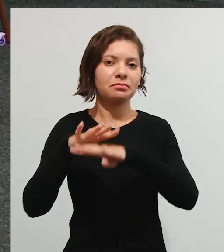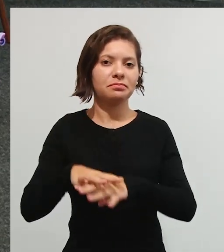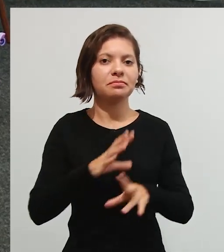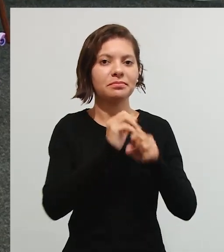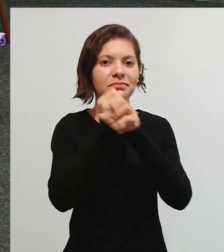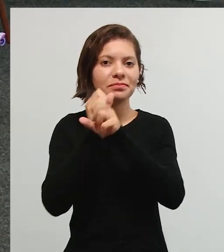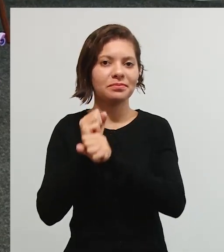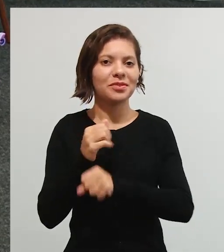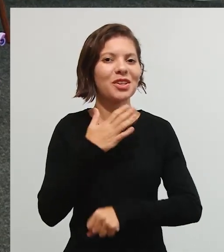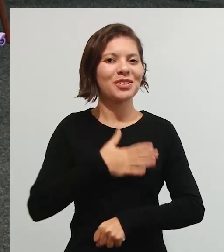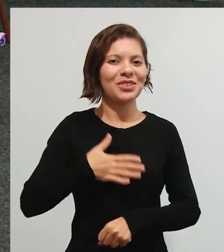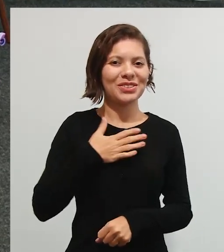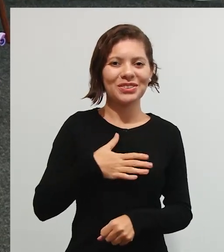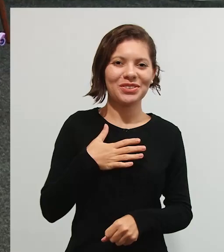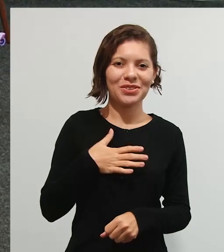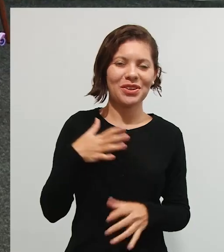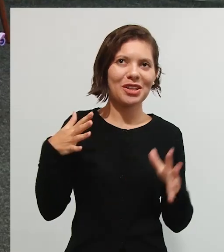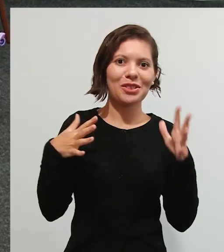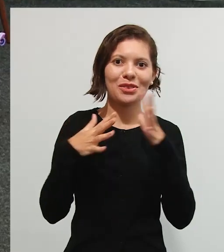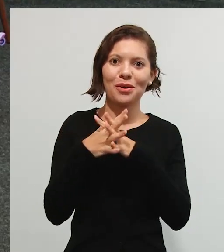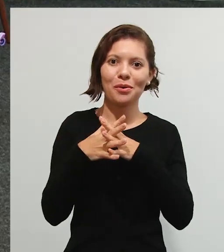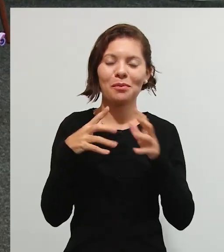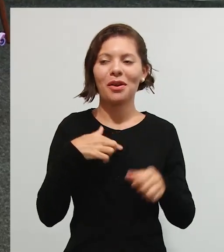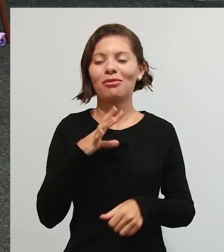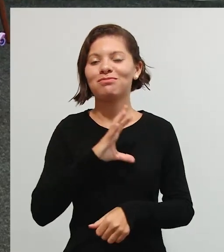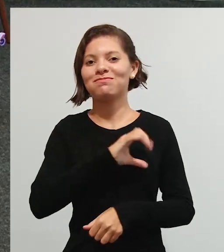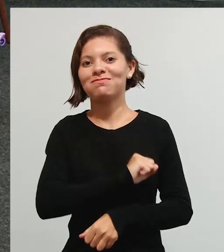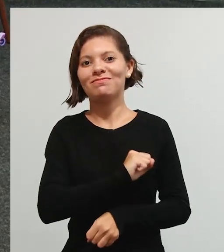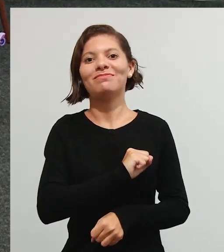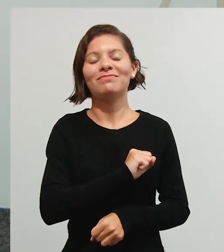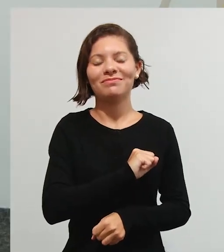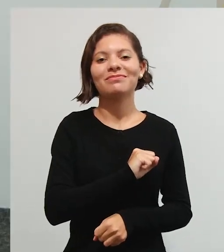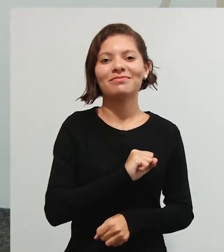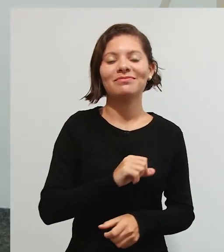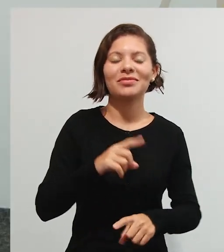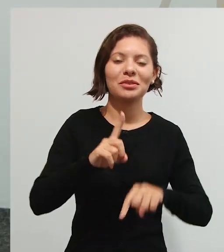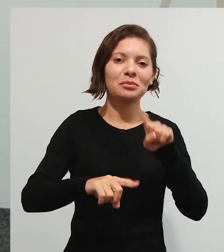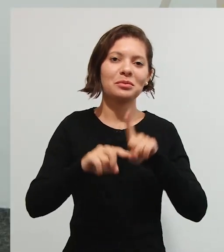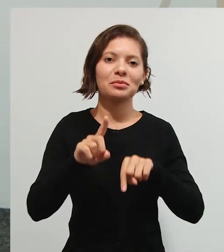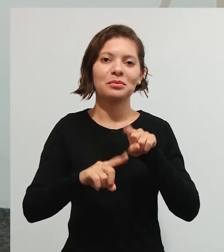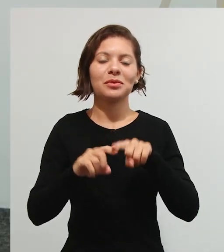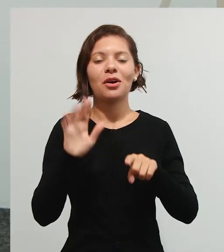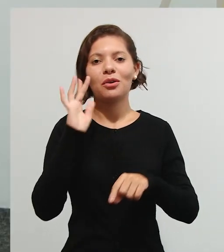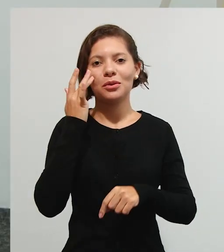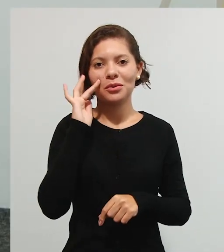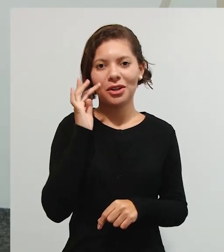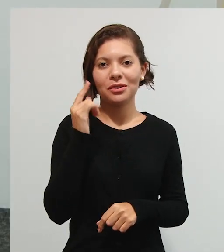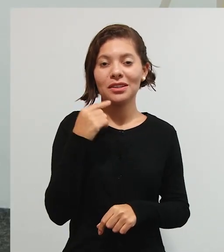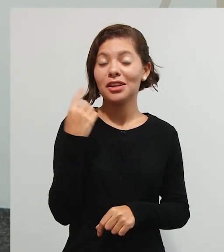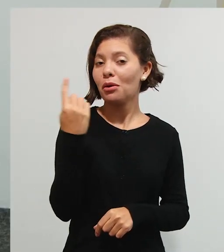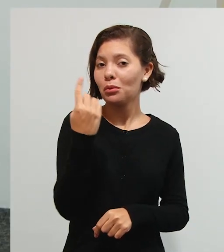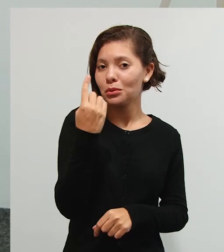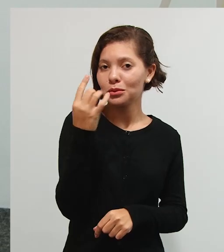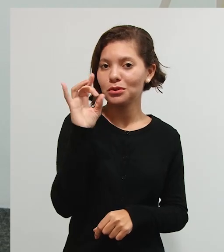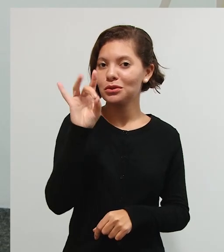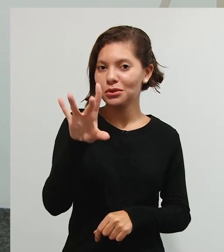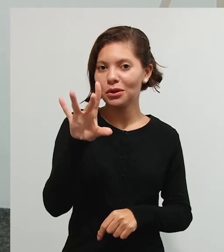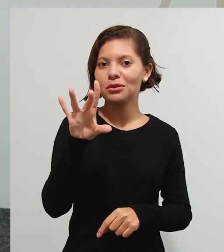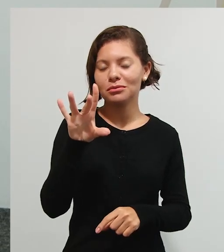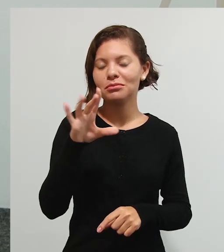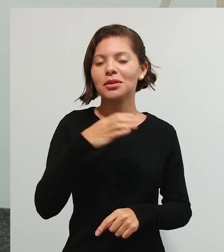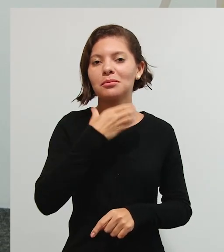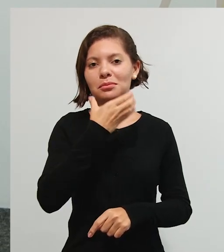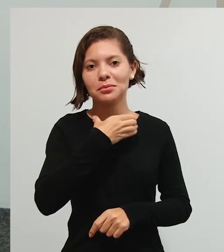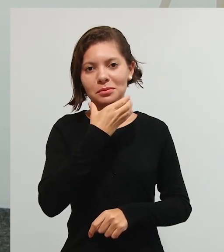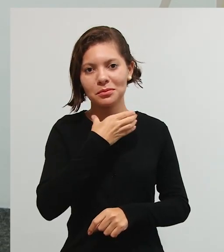dourado. Gostou? Ai, que tudo, não é mesmo? Adoro material dourado. Esse é um dos materiais de